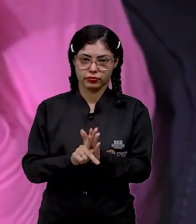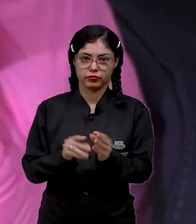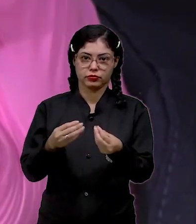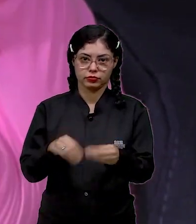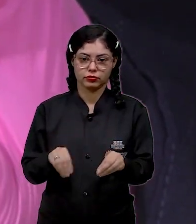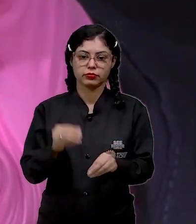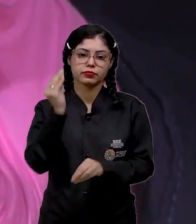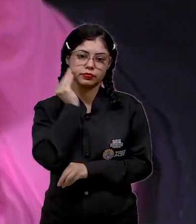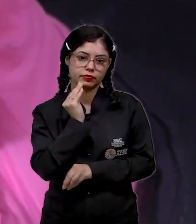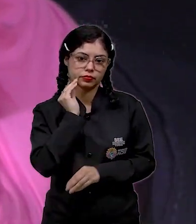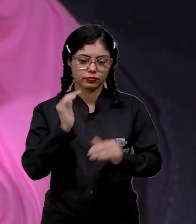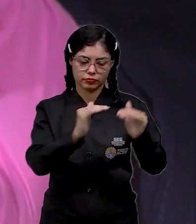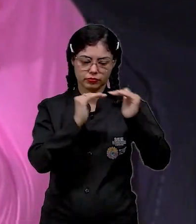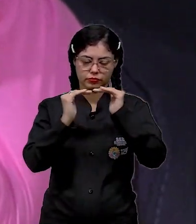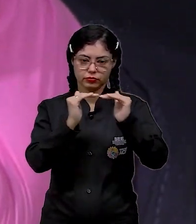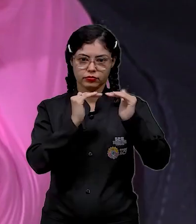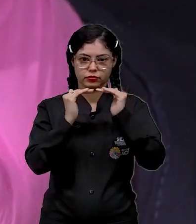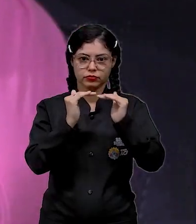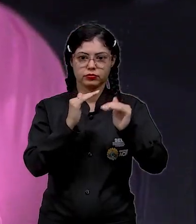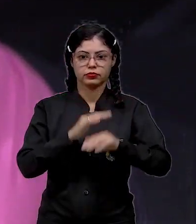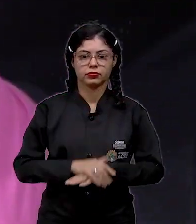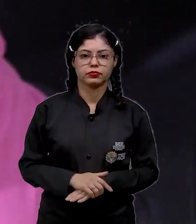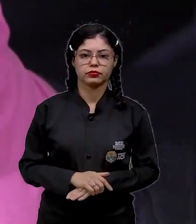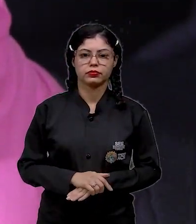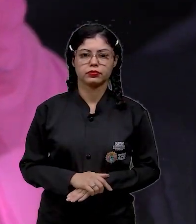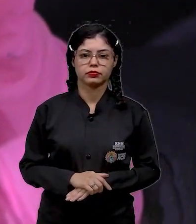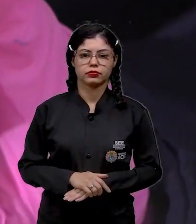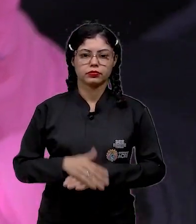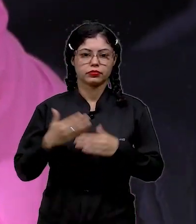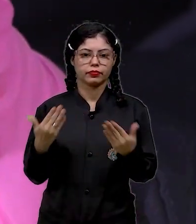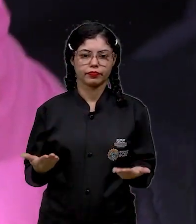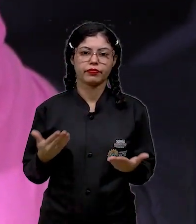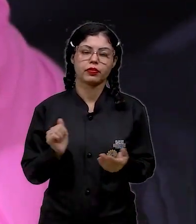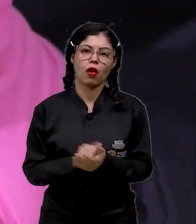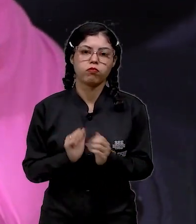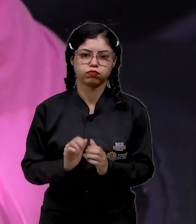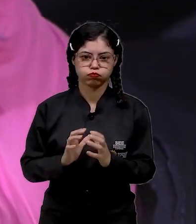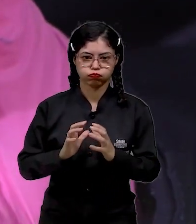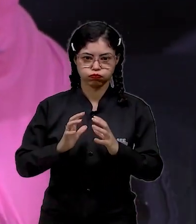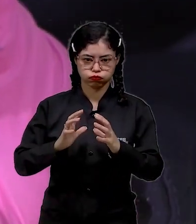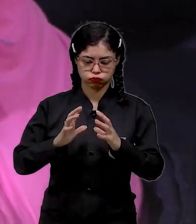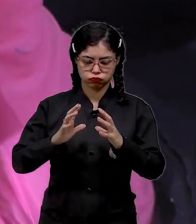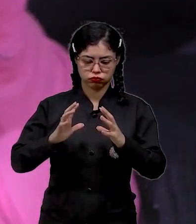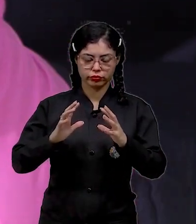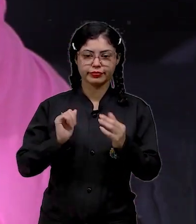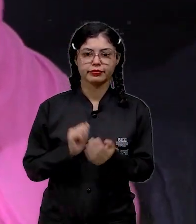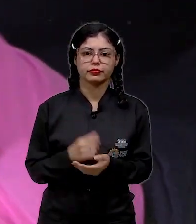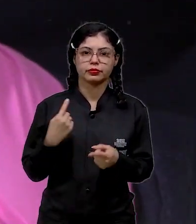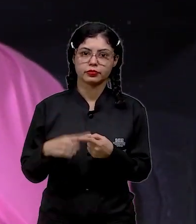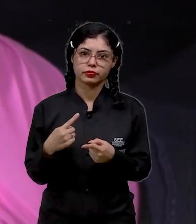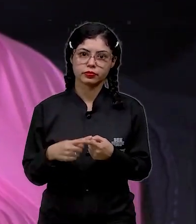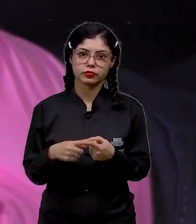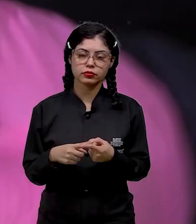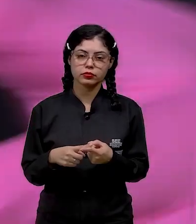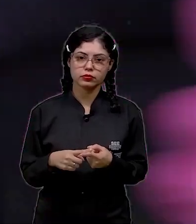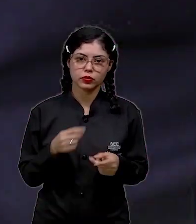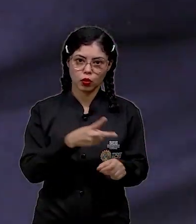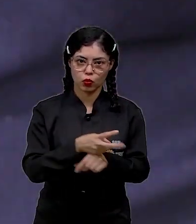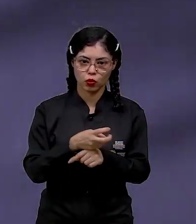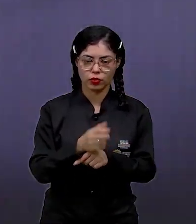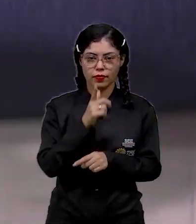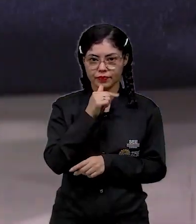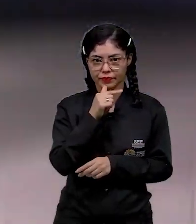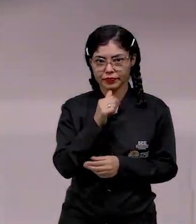para tentar equilibrar ali as concentrações. E aí esse ovo vai inchar, né, ele vai aumentar porque ele absorveu a